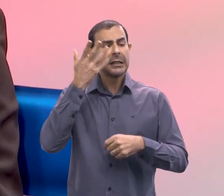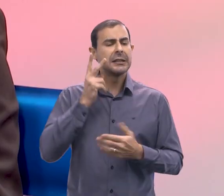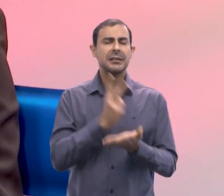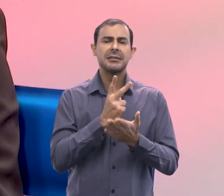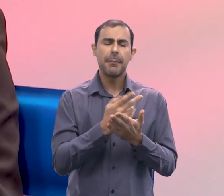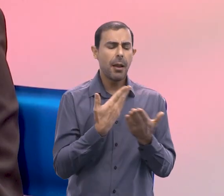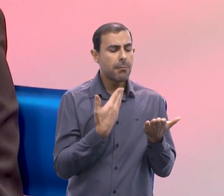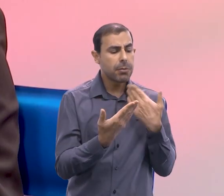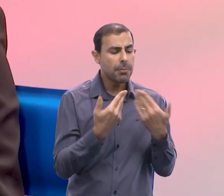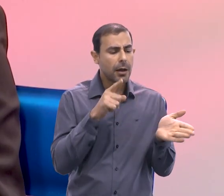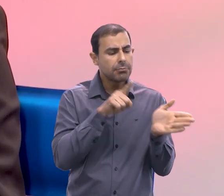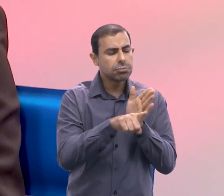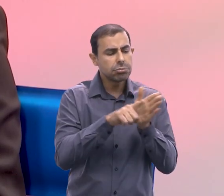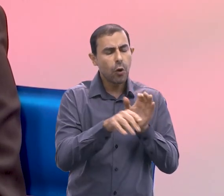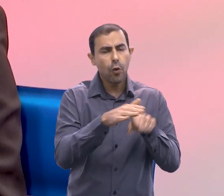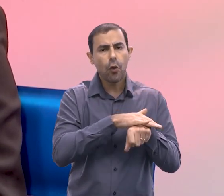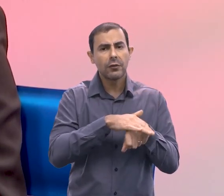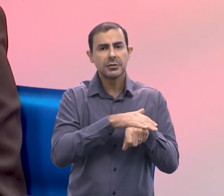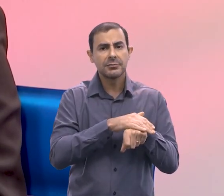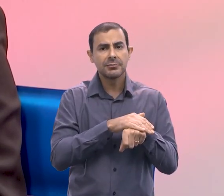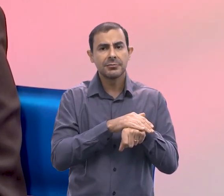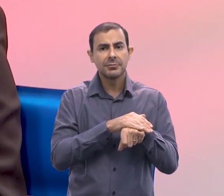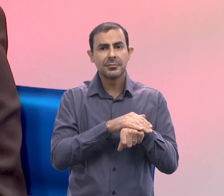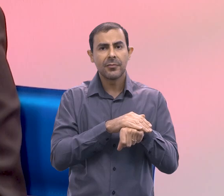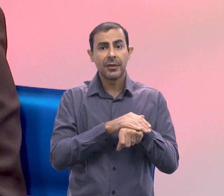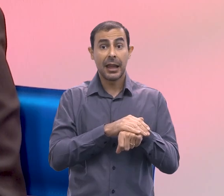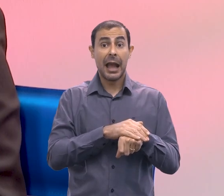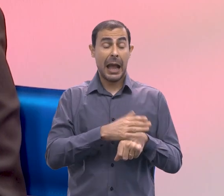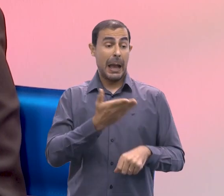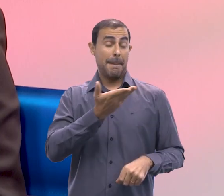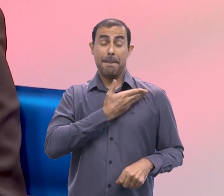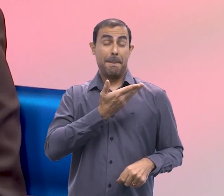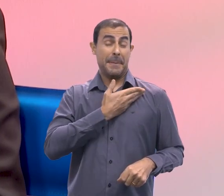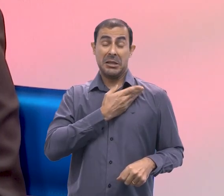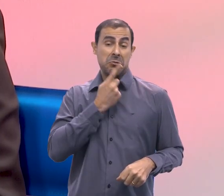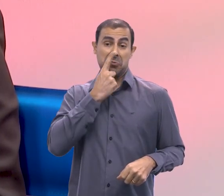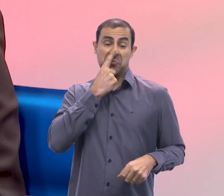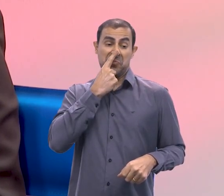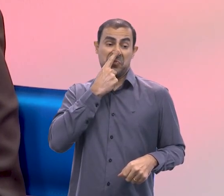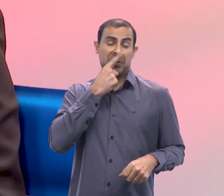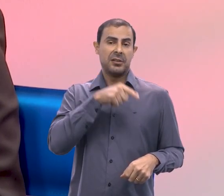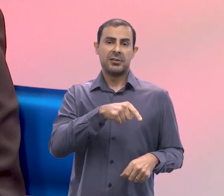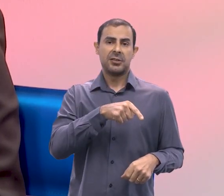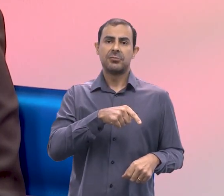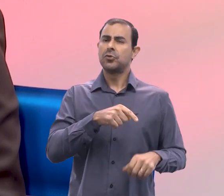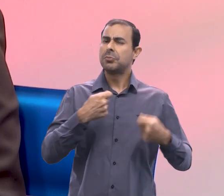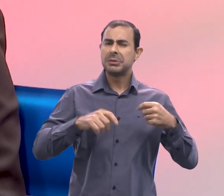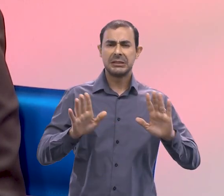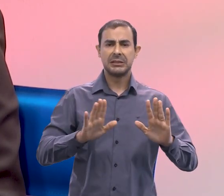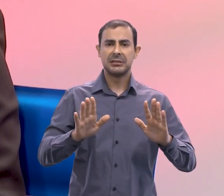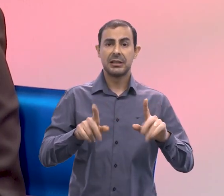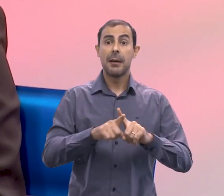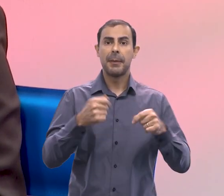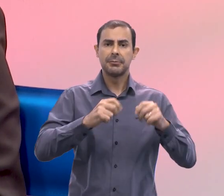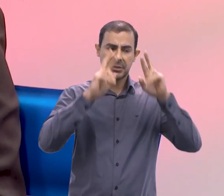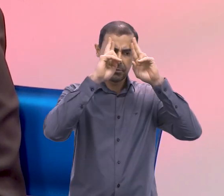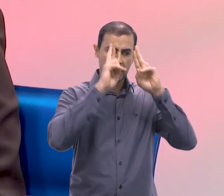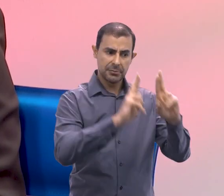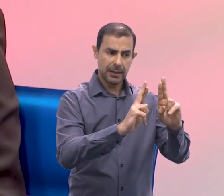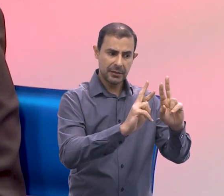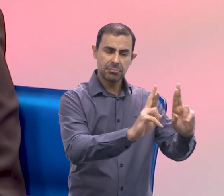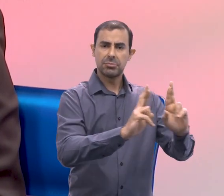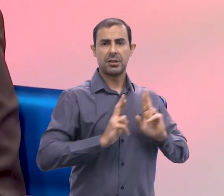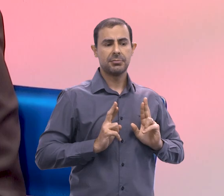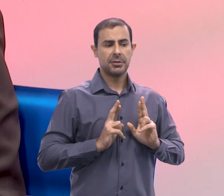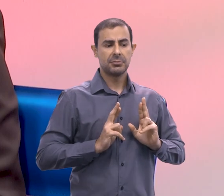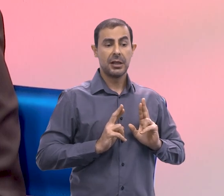o que está acontecendo. Você não precisa e nem deve ser amigo do seu filho ou de sua filha, mas você precisa ter o quê? O